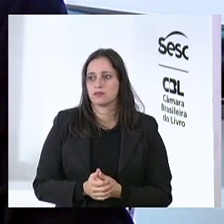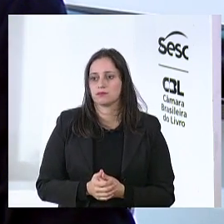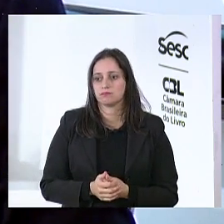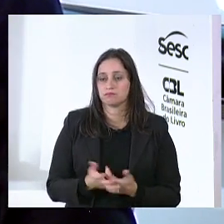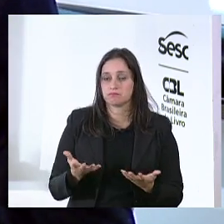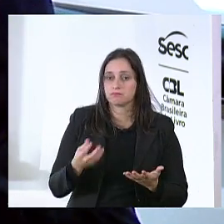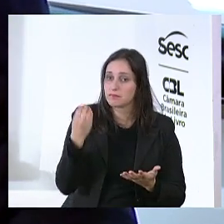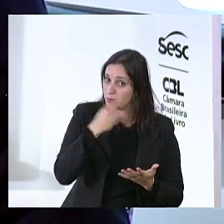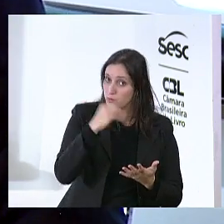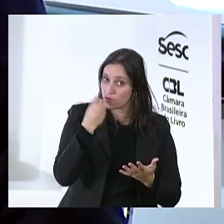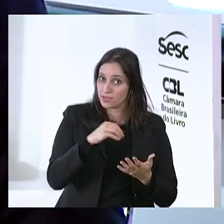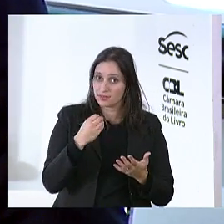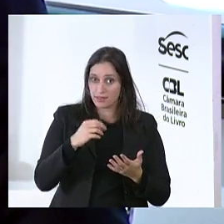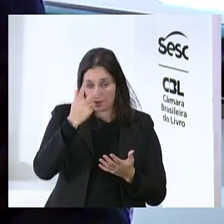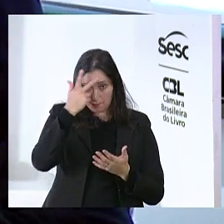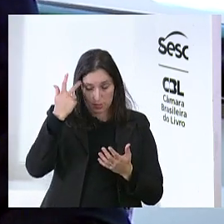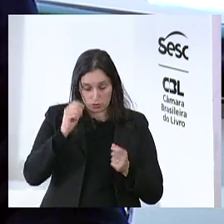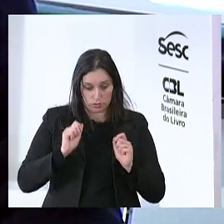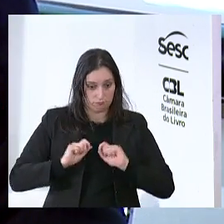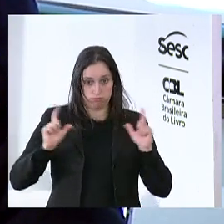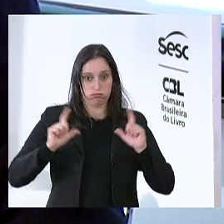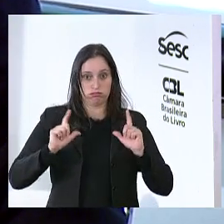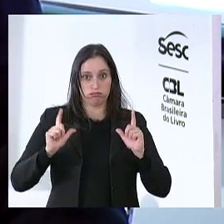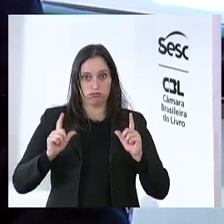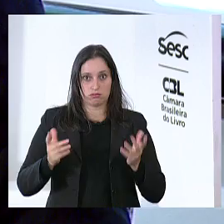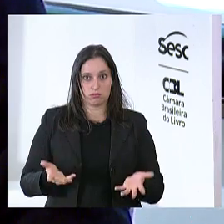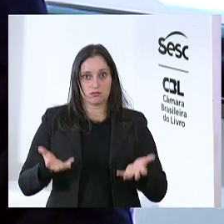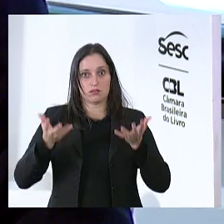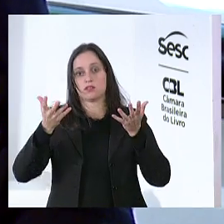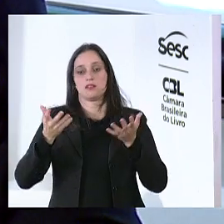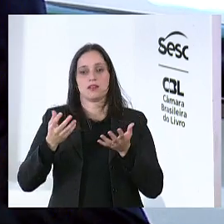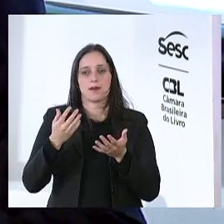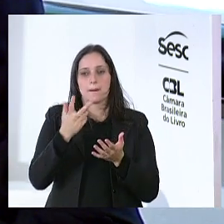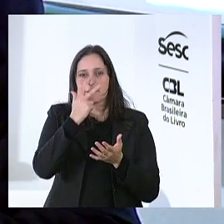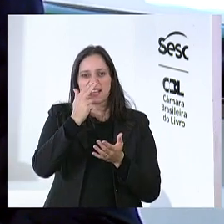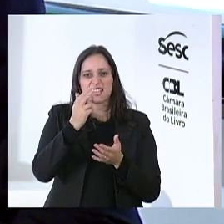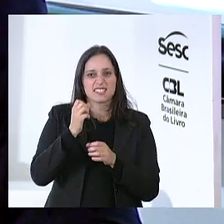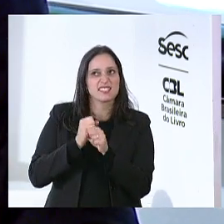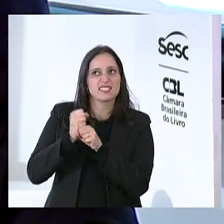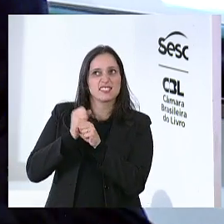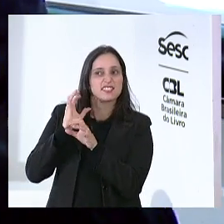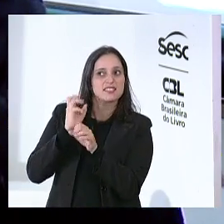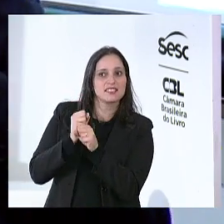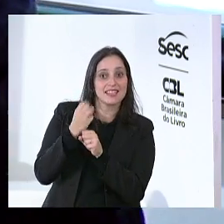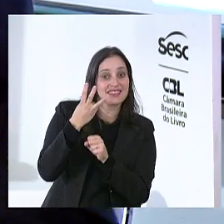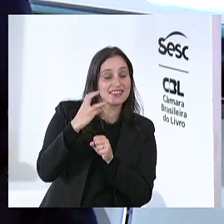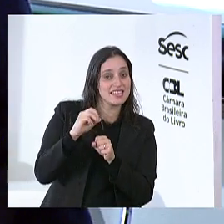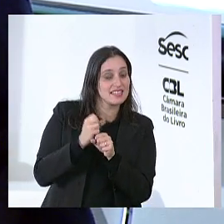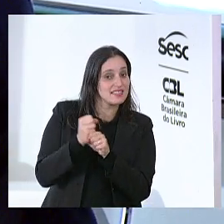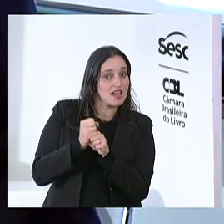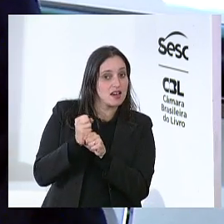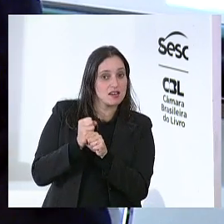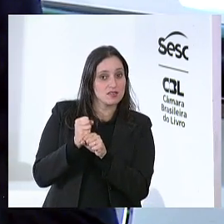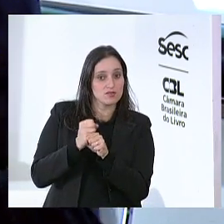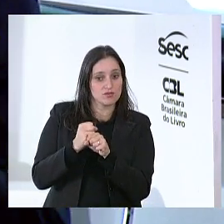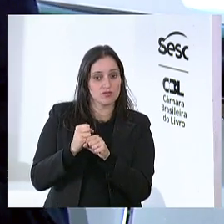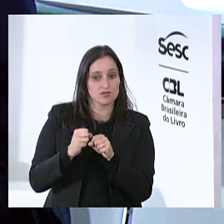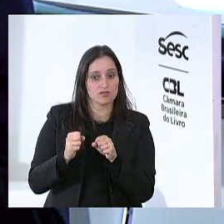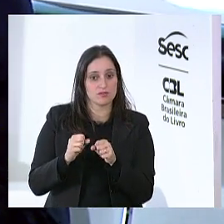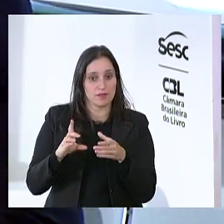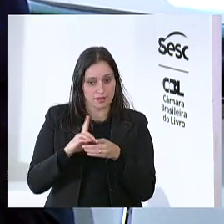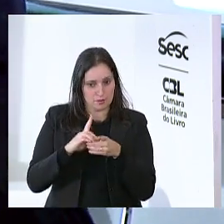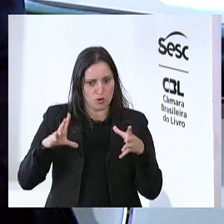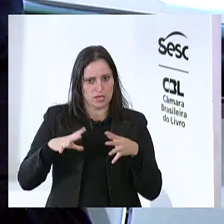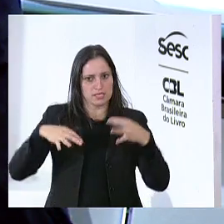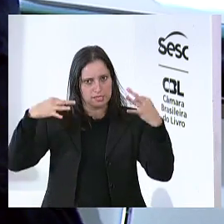aproveitar. Demoramos 30 anos para redemocratizar o país. Se a gente usar os próximos 30 para aprofundar a democracia...